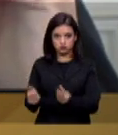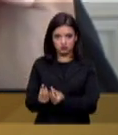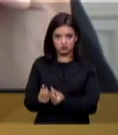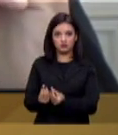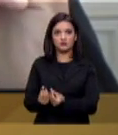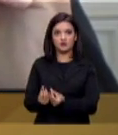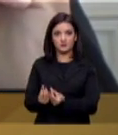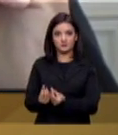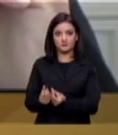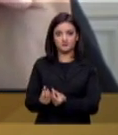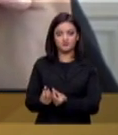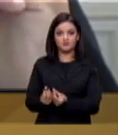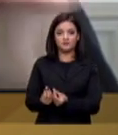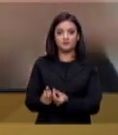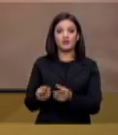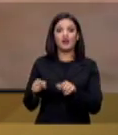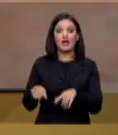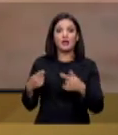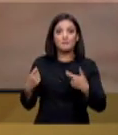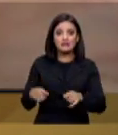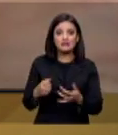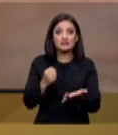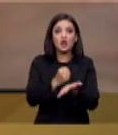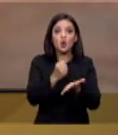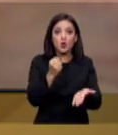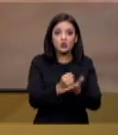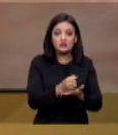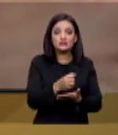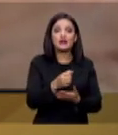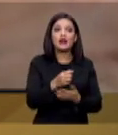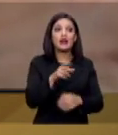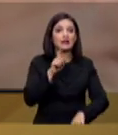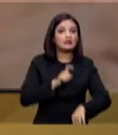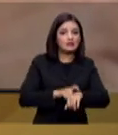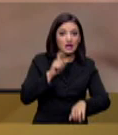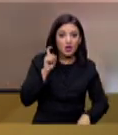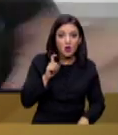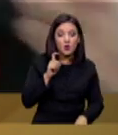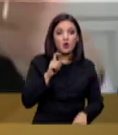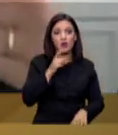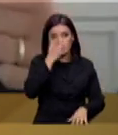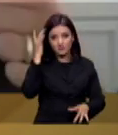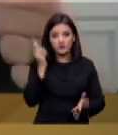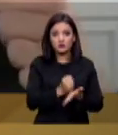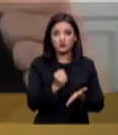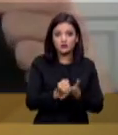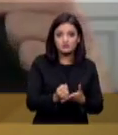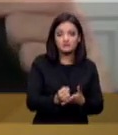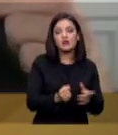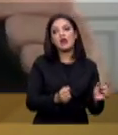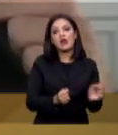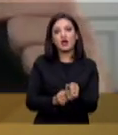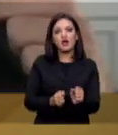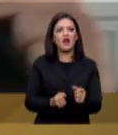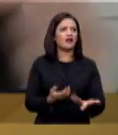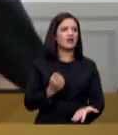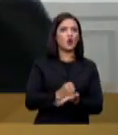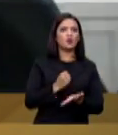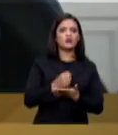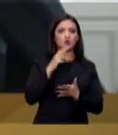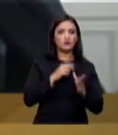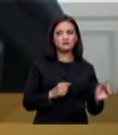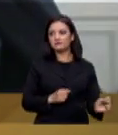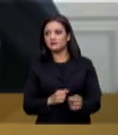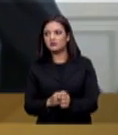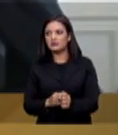Na superlotação, a necessidade de contratação imediata, sob pena de responsabilidade, se contrata emergencialmente e aí